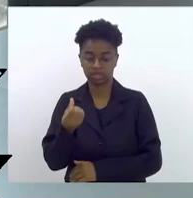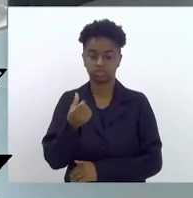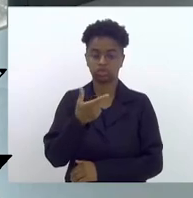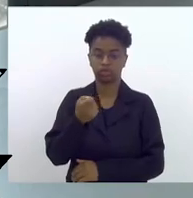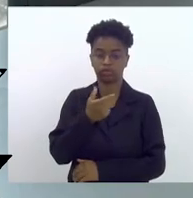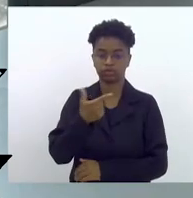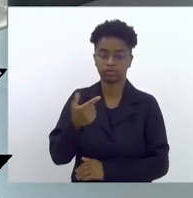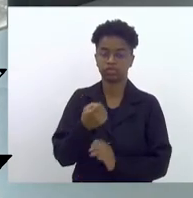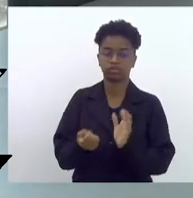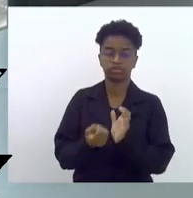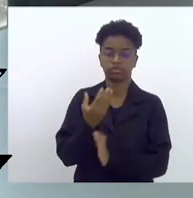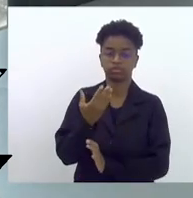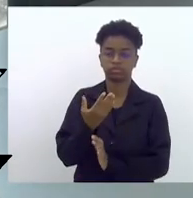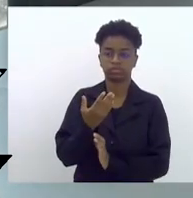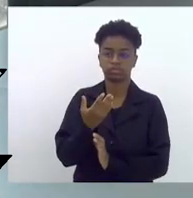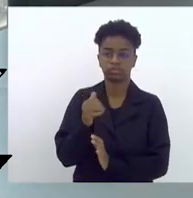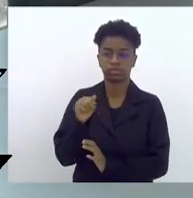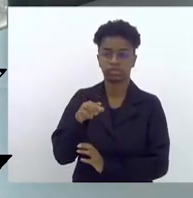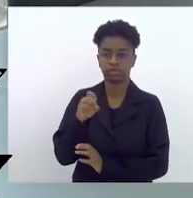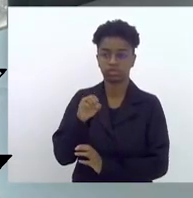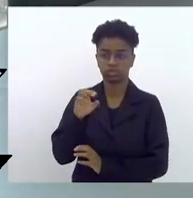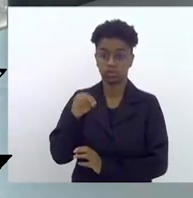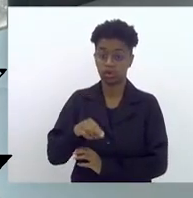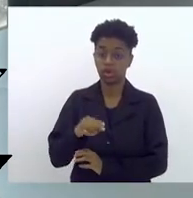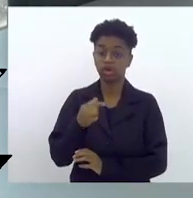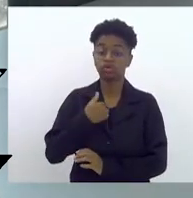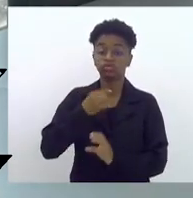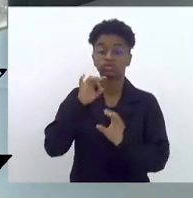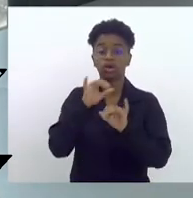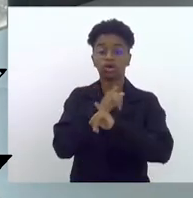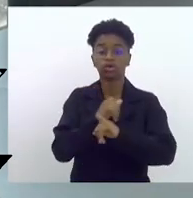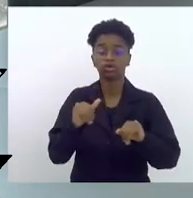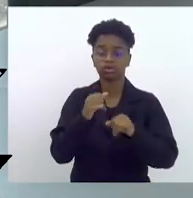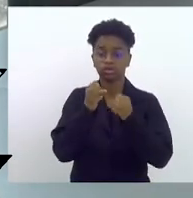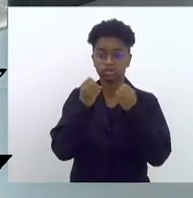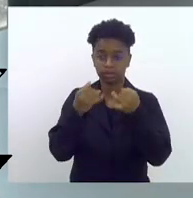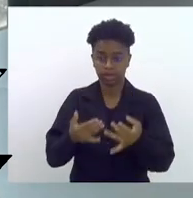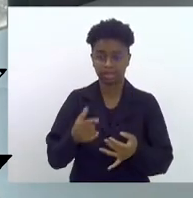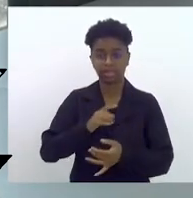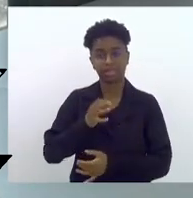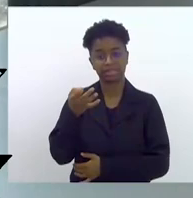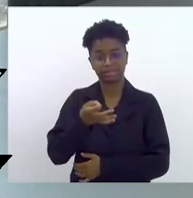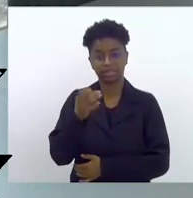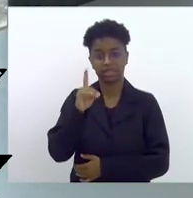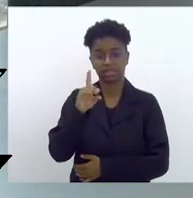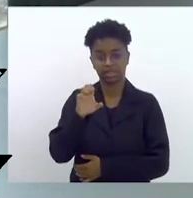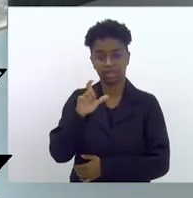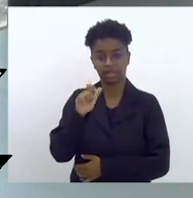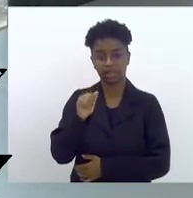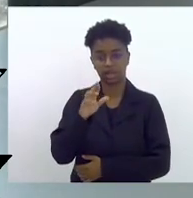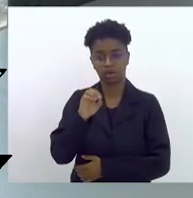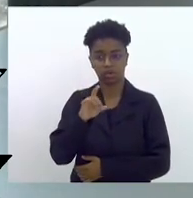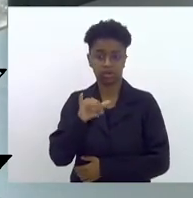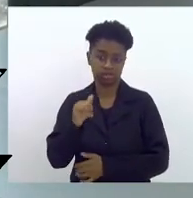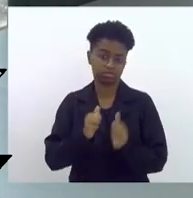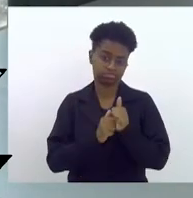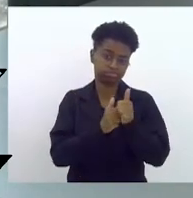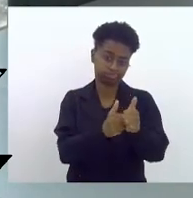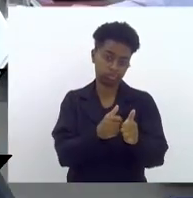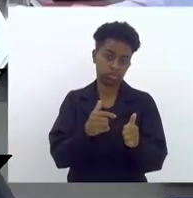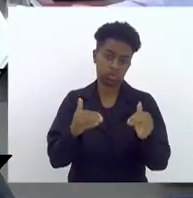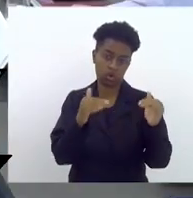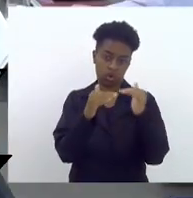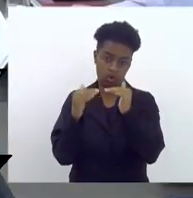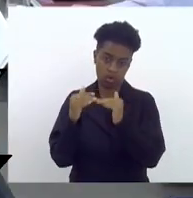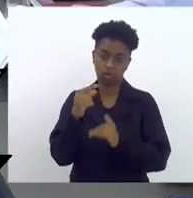Moraes que dispõe sobre a proibição eu só faço um parente aqui tenho certeza que Deputado delaroli também faria o que o juiz de